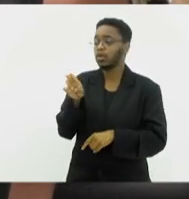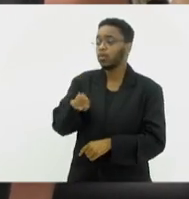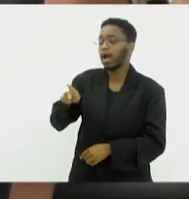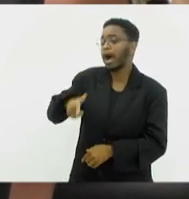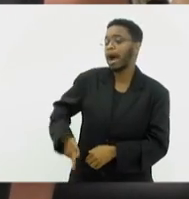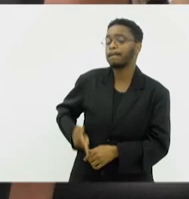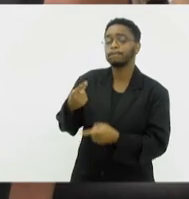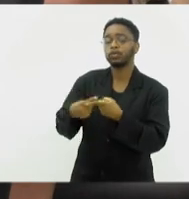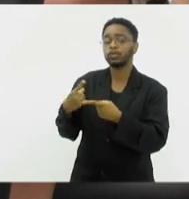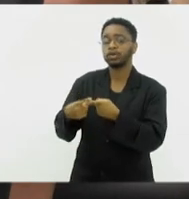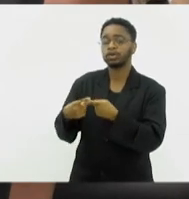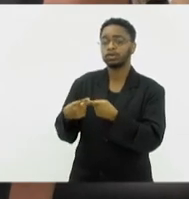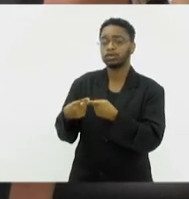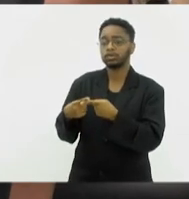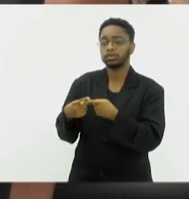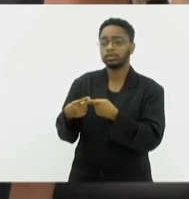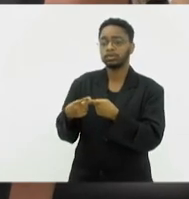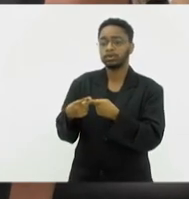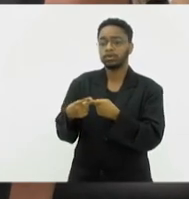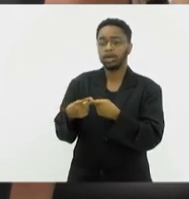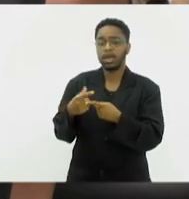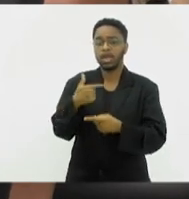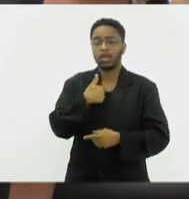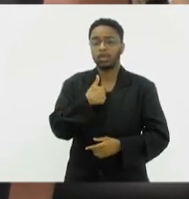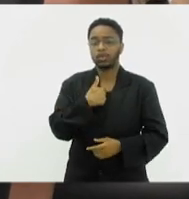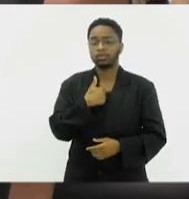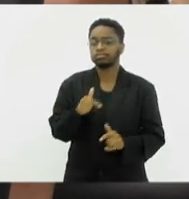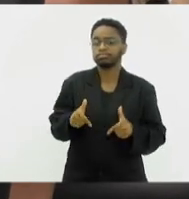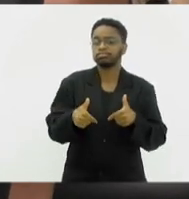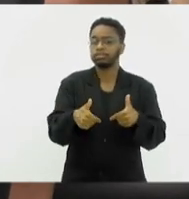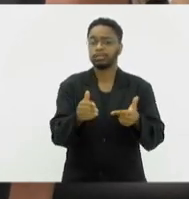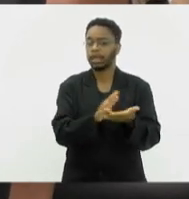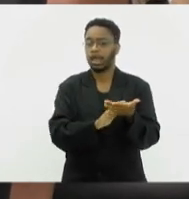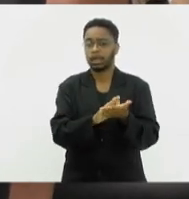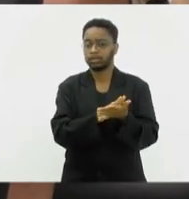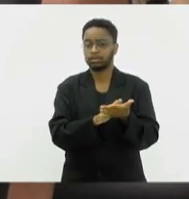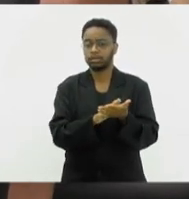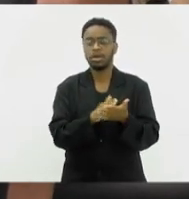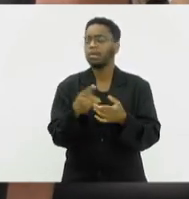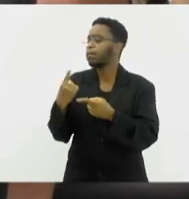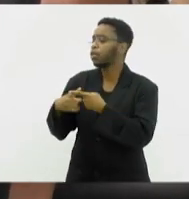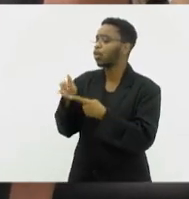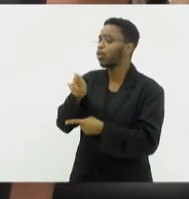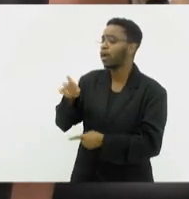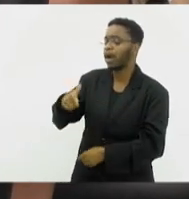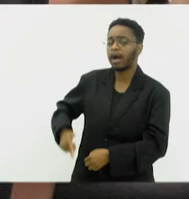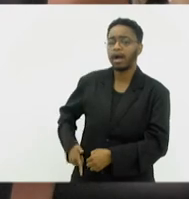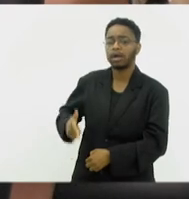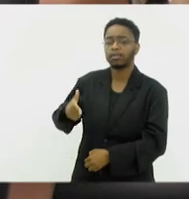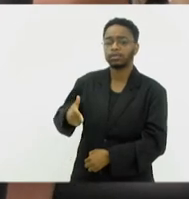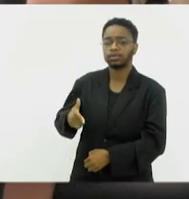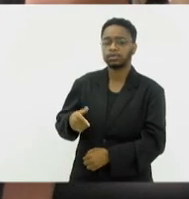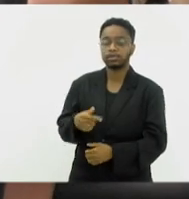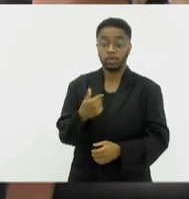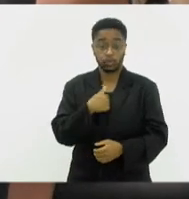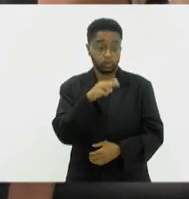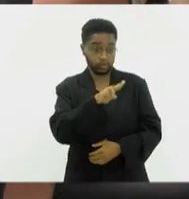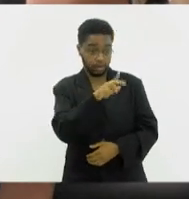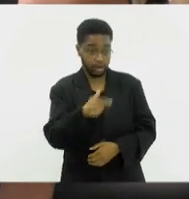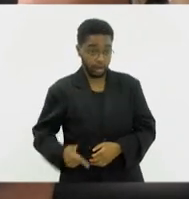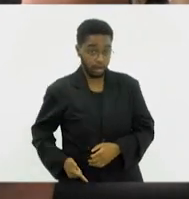propósito? Qual autodefesa? Qual prática? Eu não ia praticar absolutamente nada. Então, para que o senhor estava armado? Eu estava armado justamente